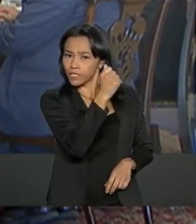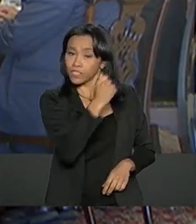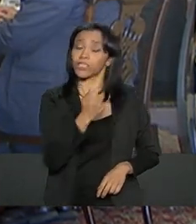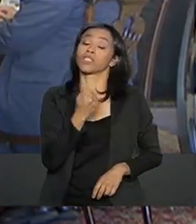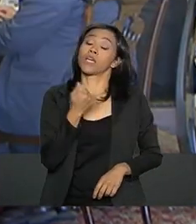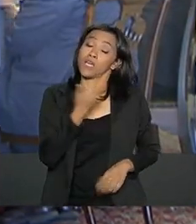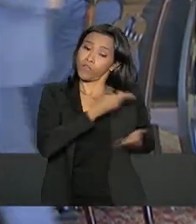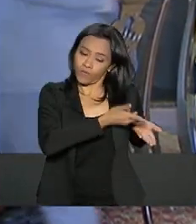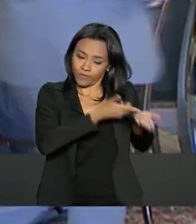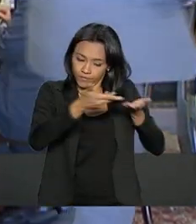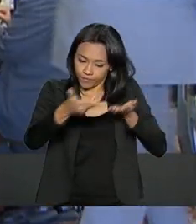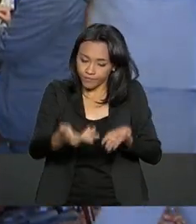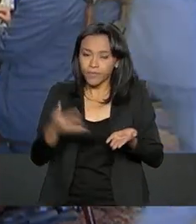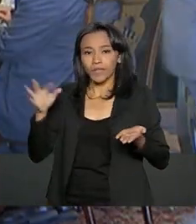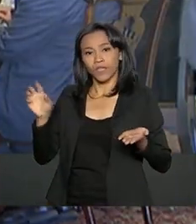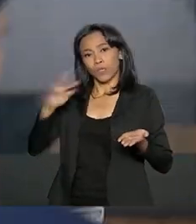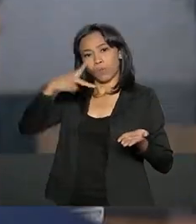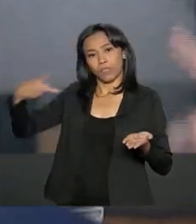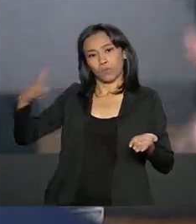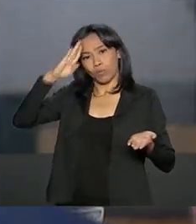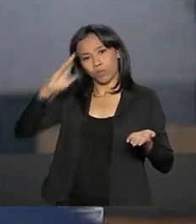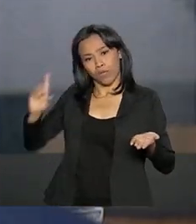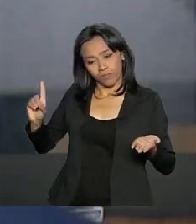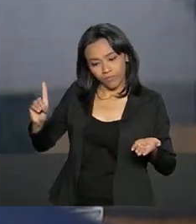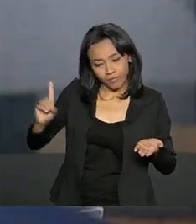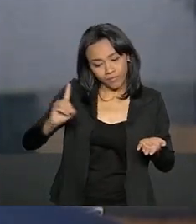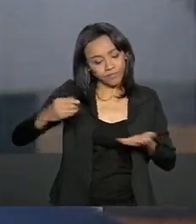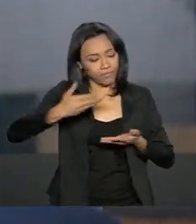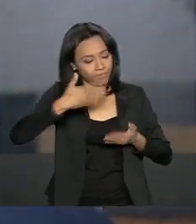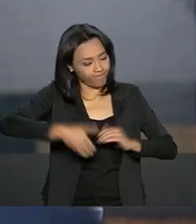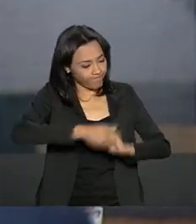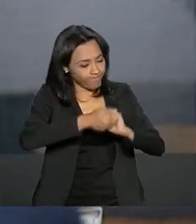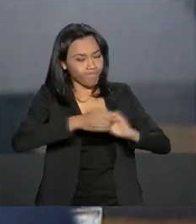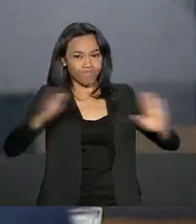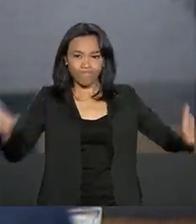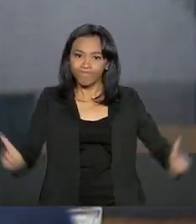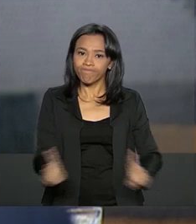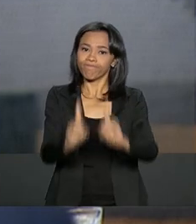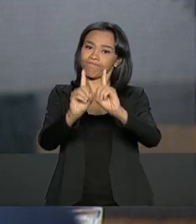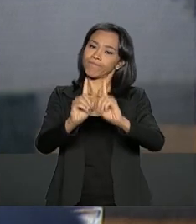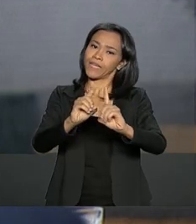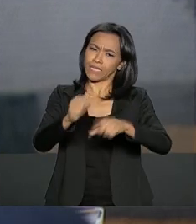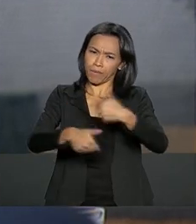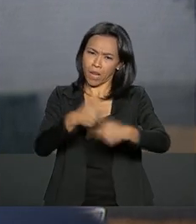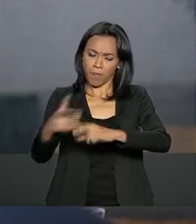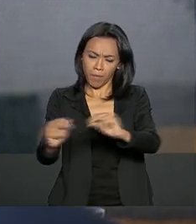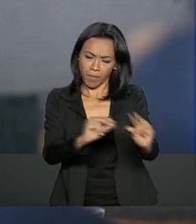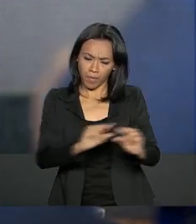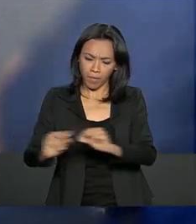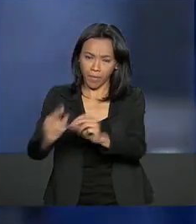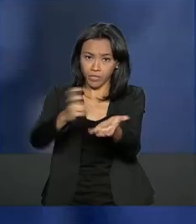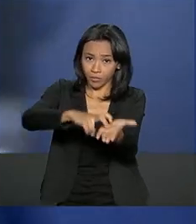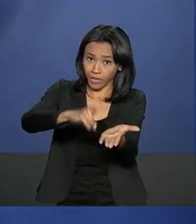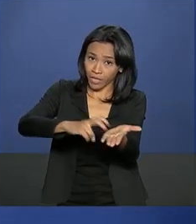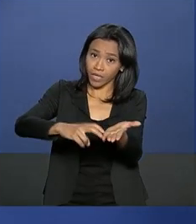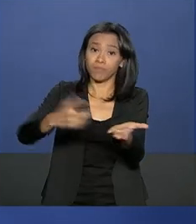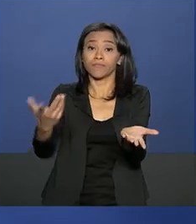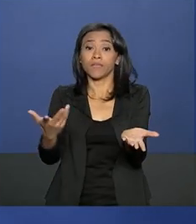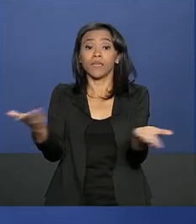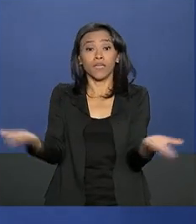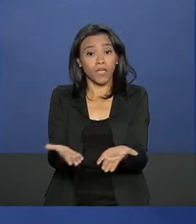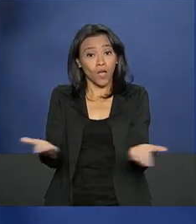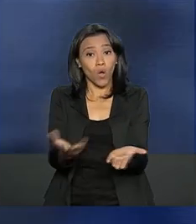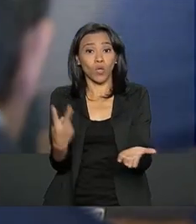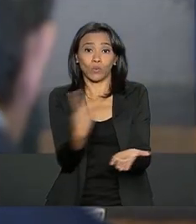presidente Jair Bolsonaro no Palácio do Planalto. Os dois tiveram uma reunião de trabalho na parte da manhã e agora estão